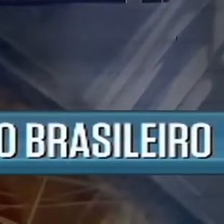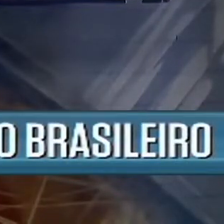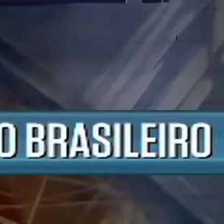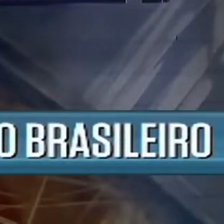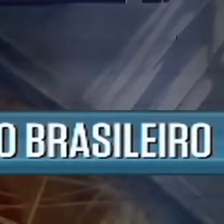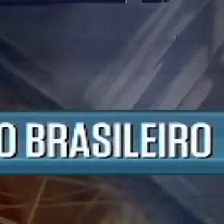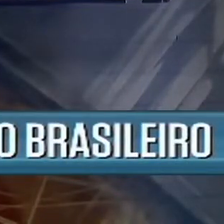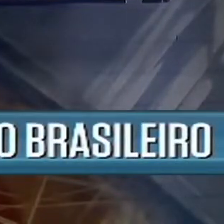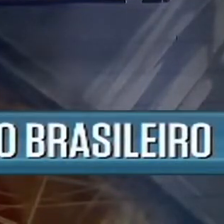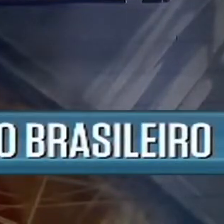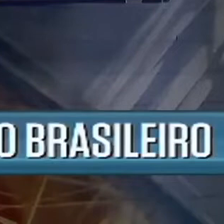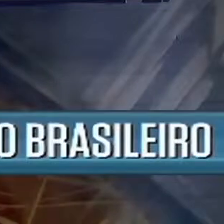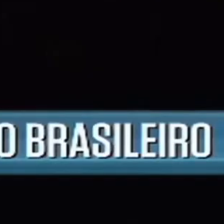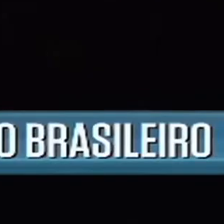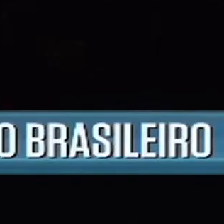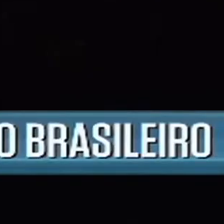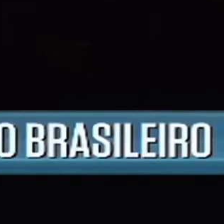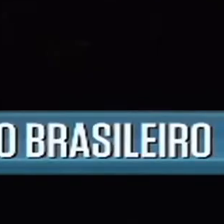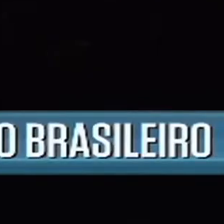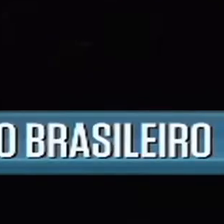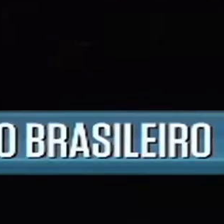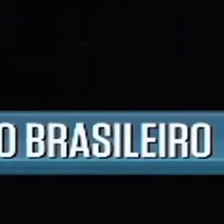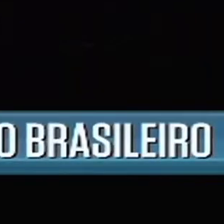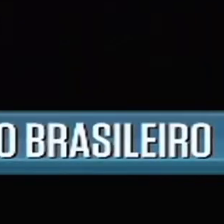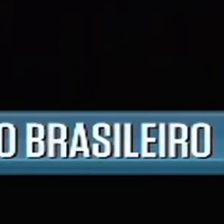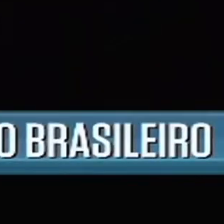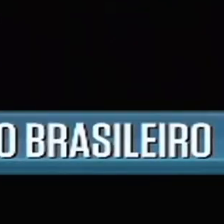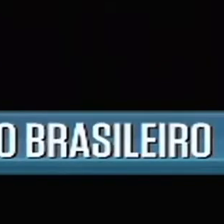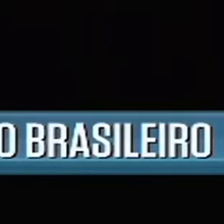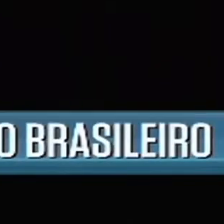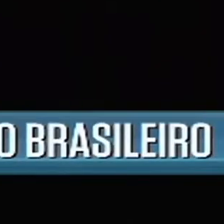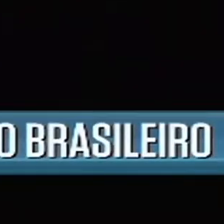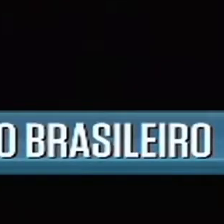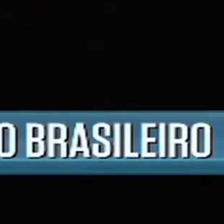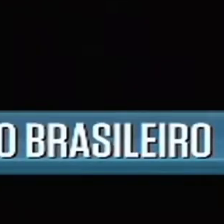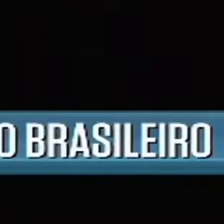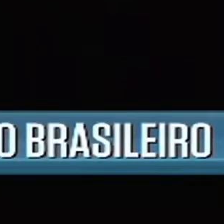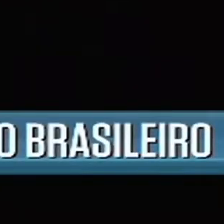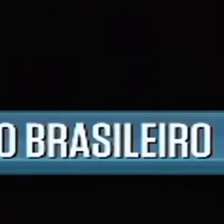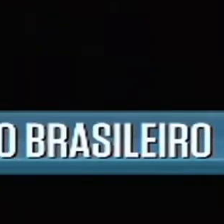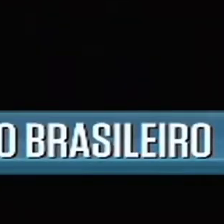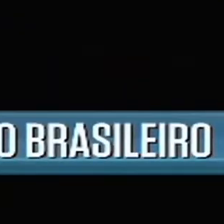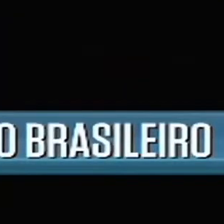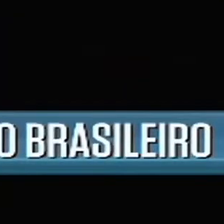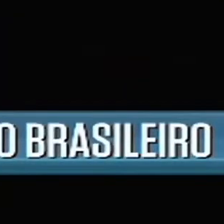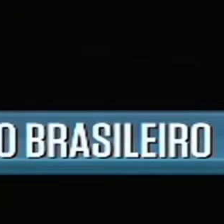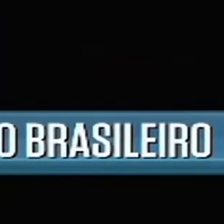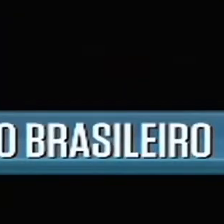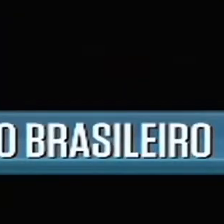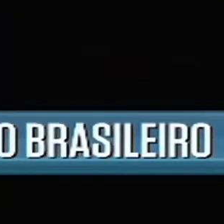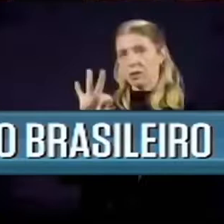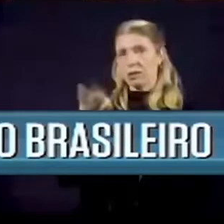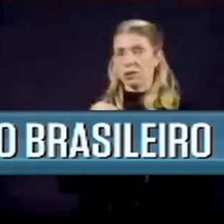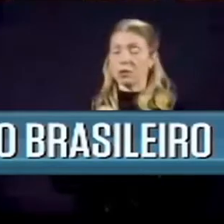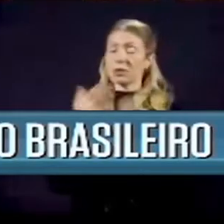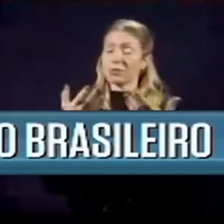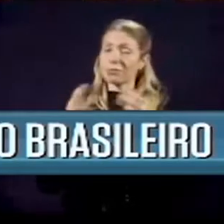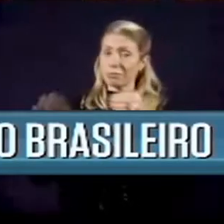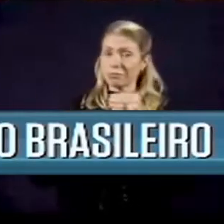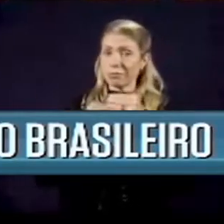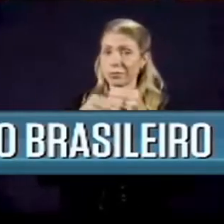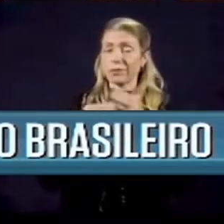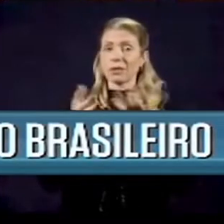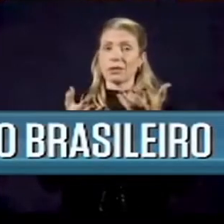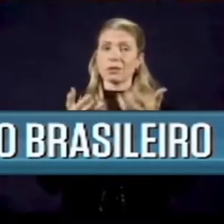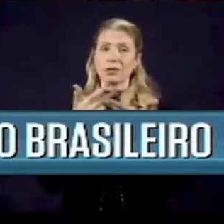destaques foi o 5G no agro. Mercado de capital, sustentabilidade, infraestrutura e tecnologia em campo. Esses